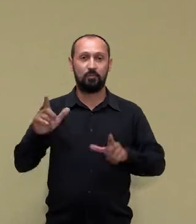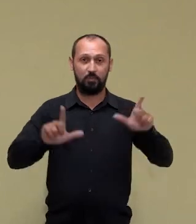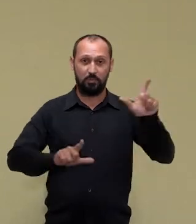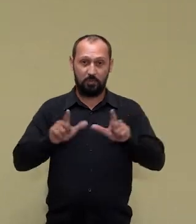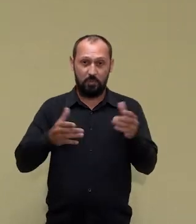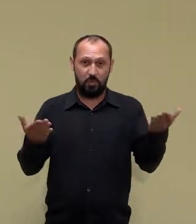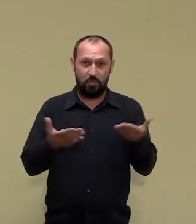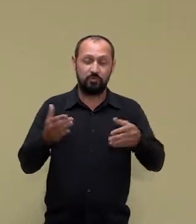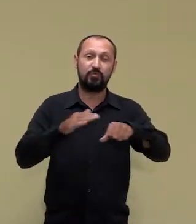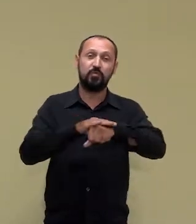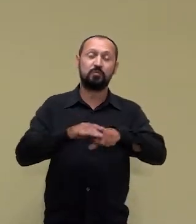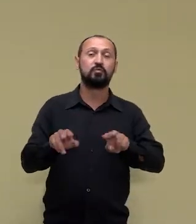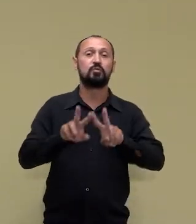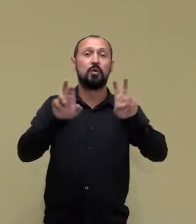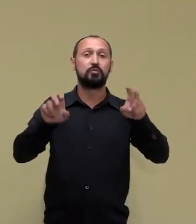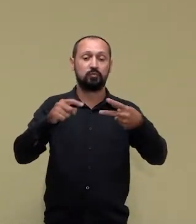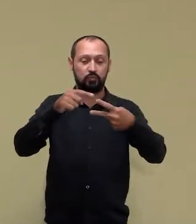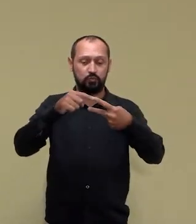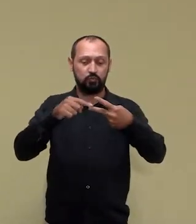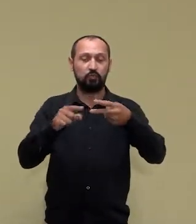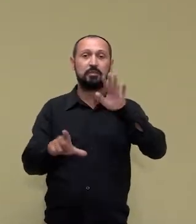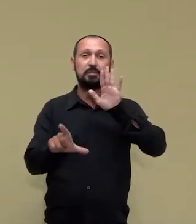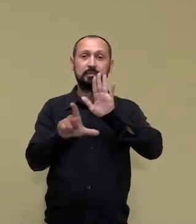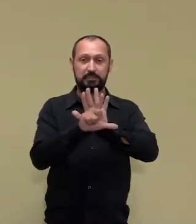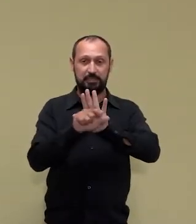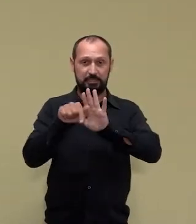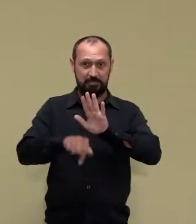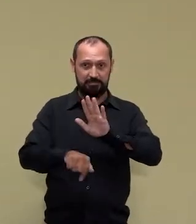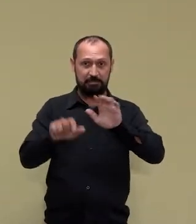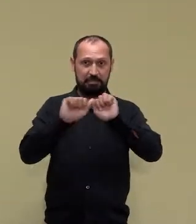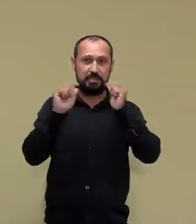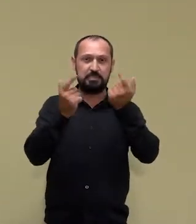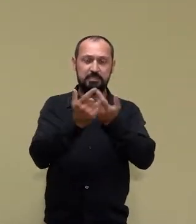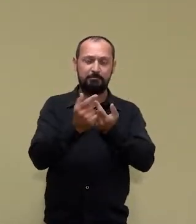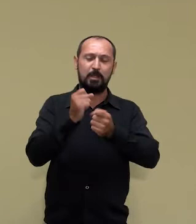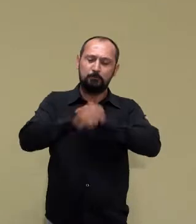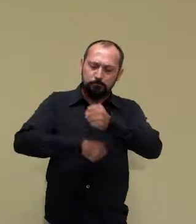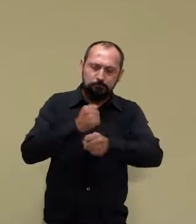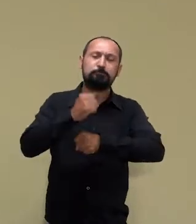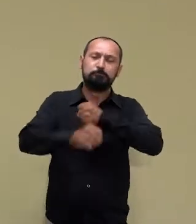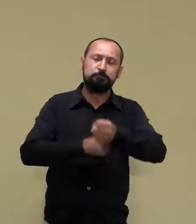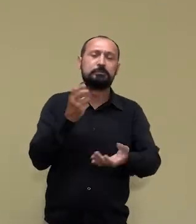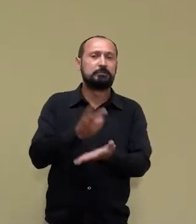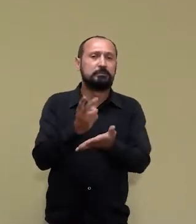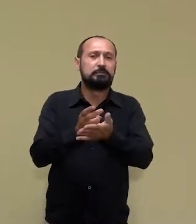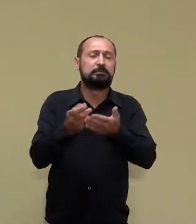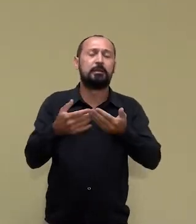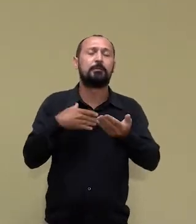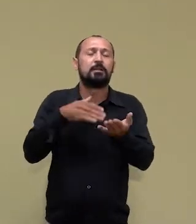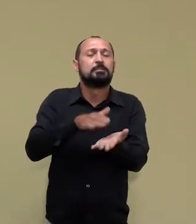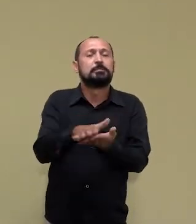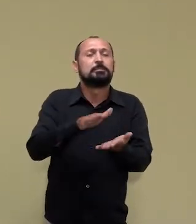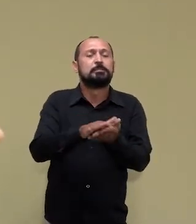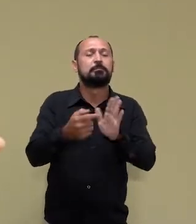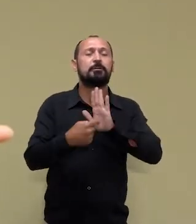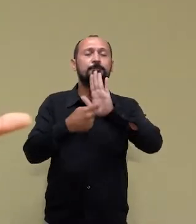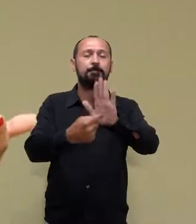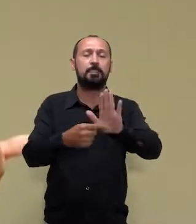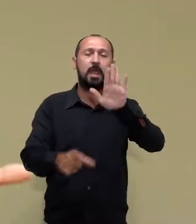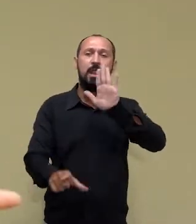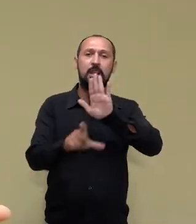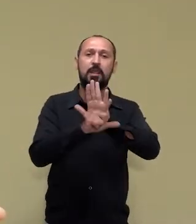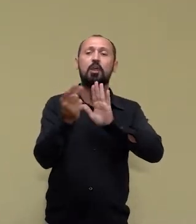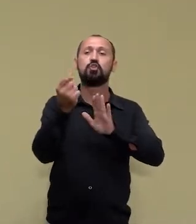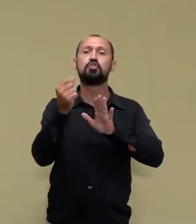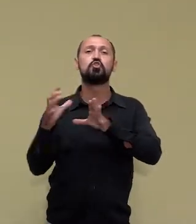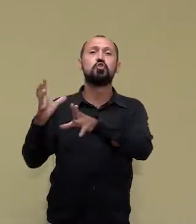No programa de hoje, vou falar sobre duas leis que são publicadas todos os anos aqui no Parlamento Estadual: a Lei de